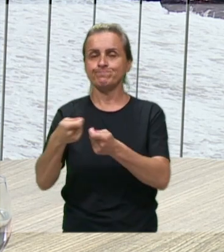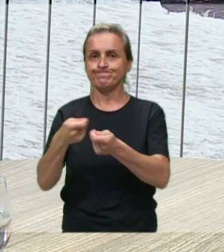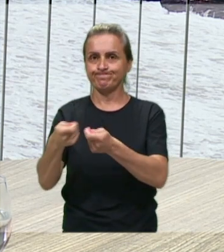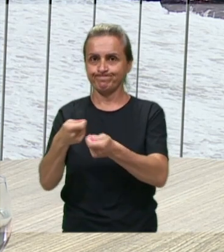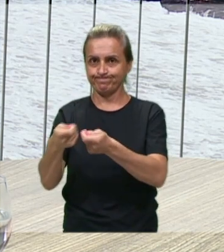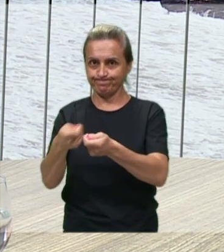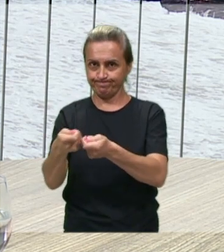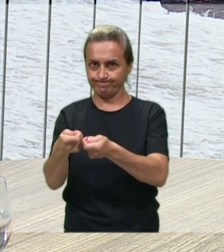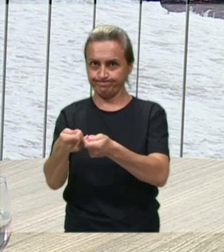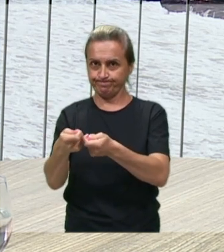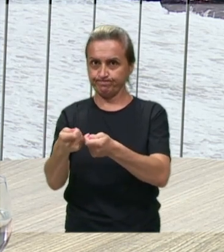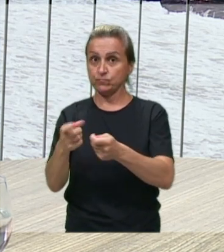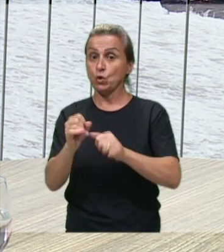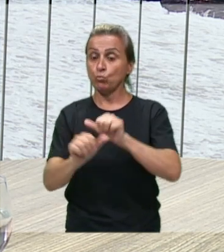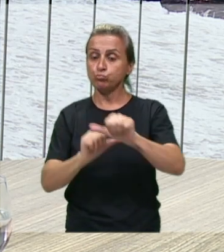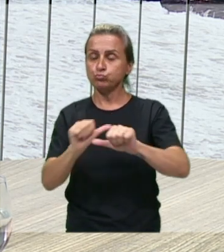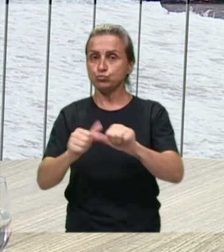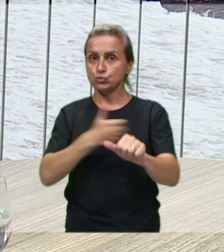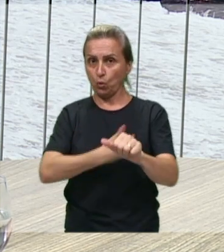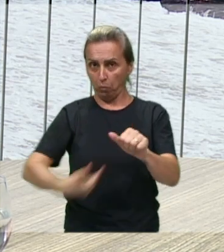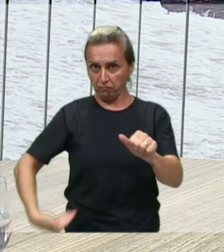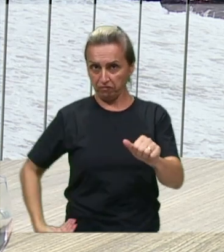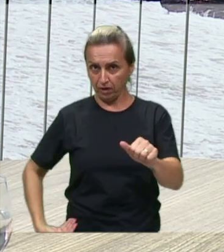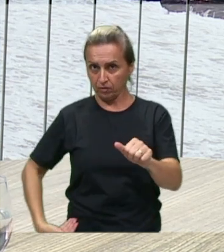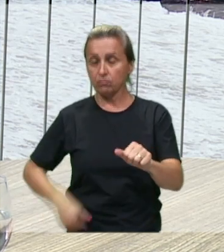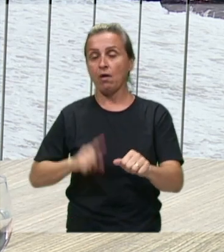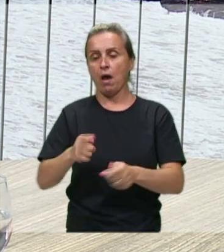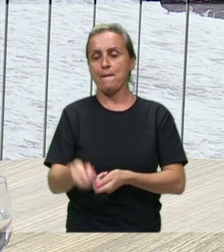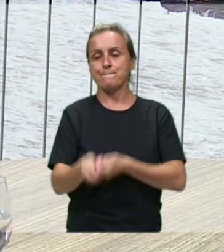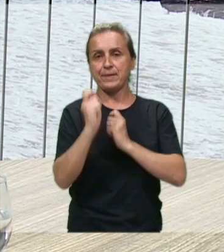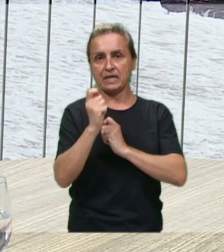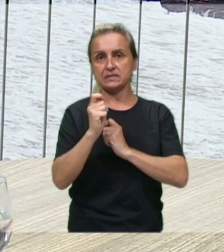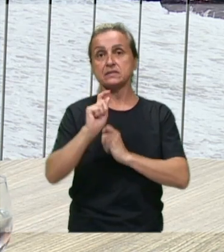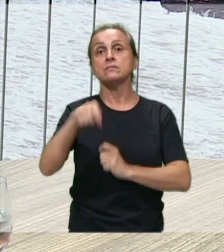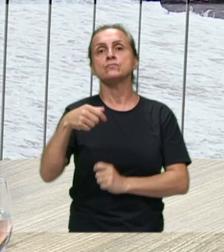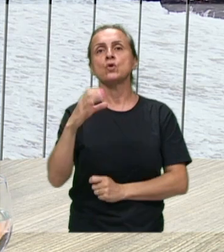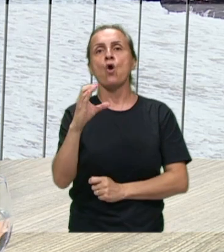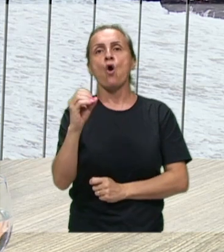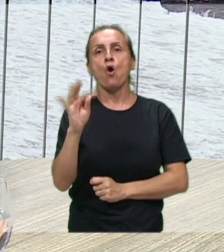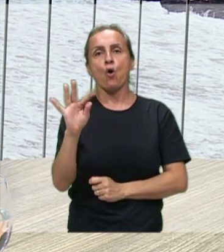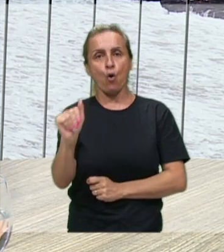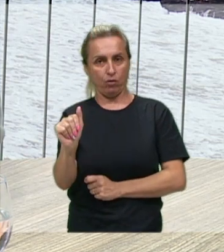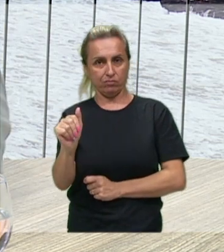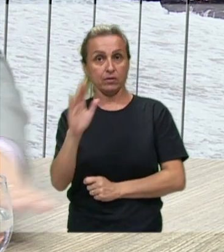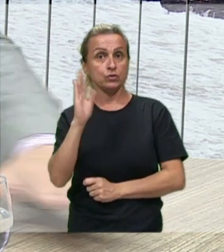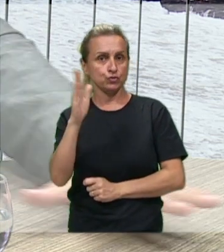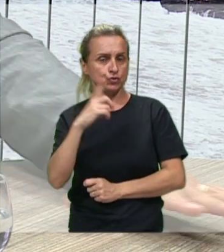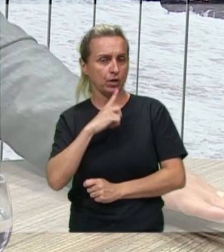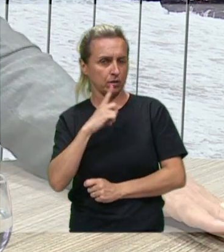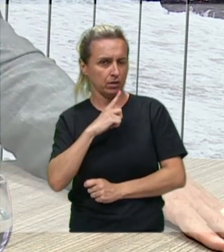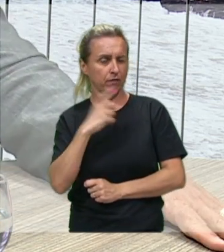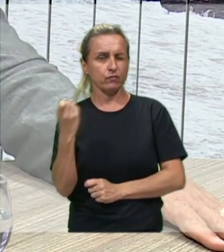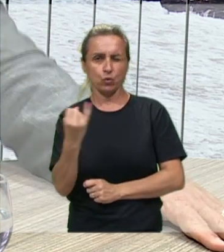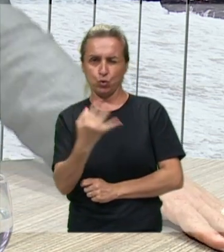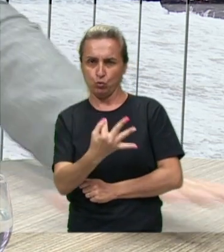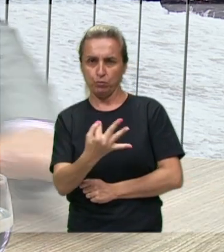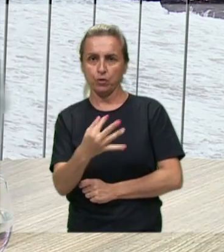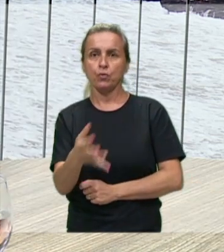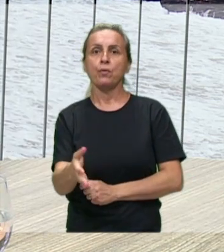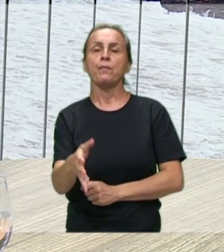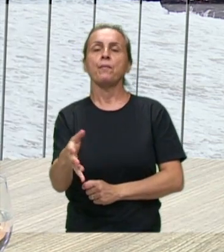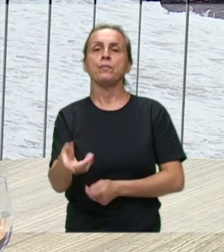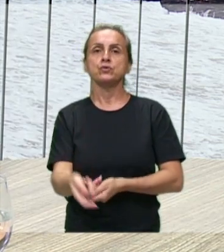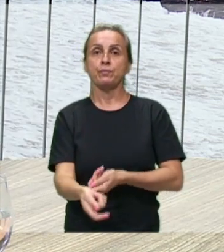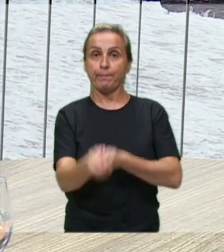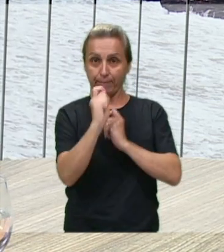nós estamos fazendo uma pesca por questão de cota. Já saiu que os números de captura serão o mesmo ano passado, só